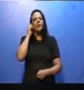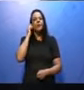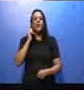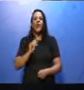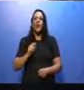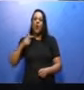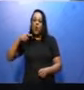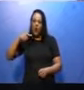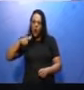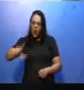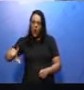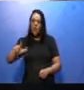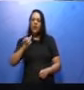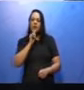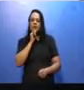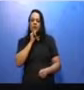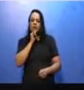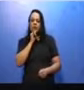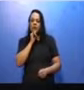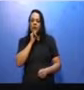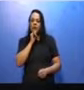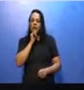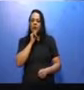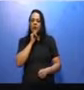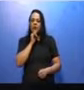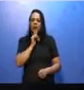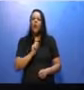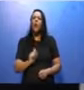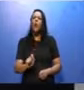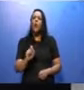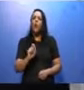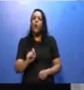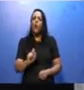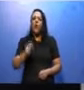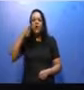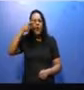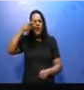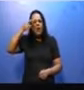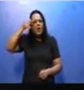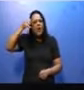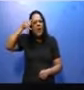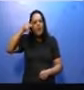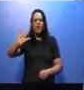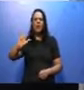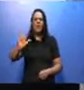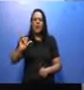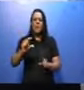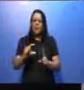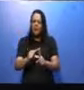Mesma coisa, evitar repetição desnecessária. Mia Couto é um escritor.